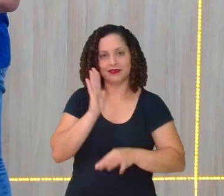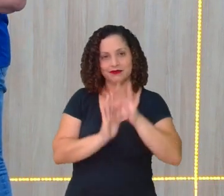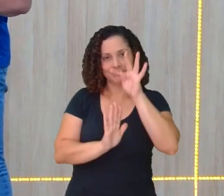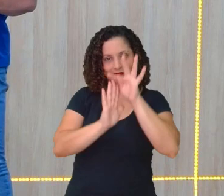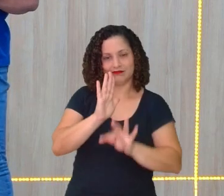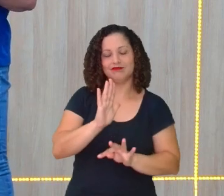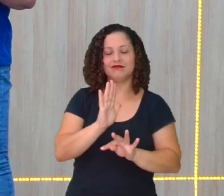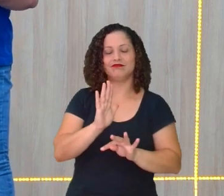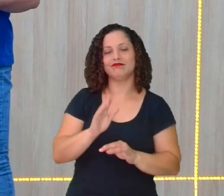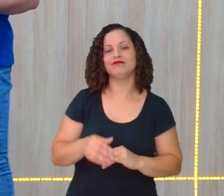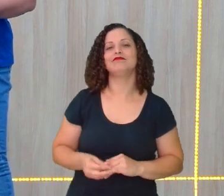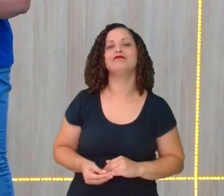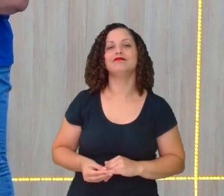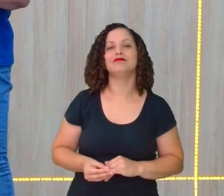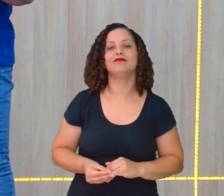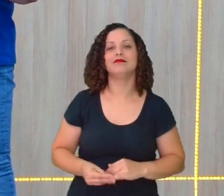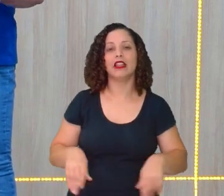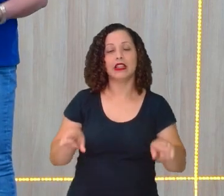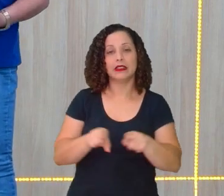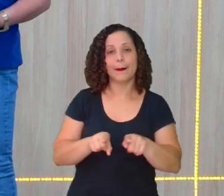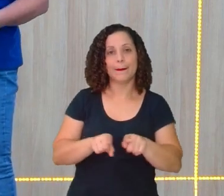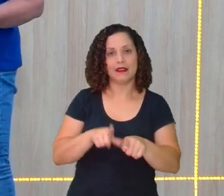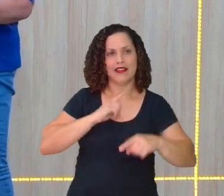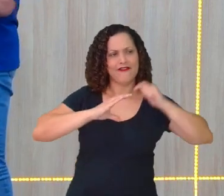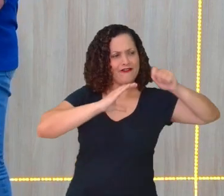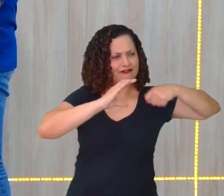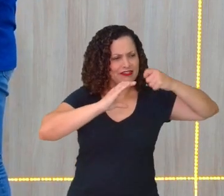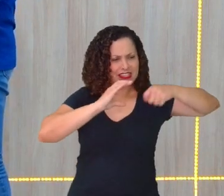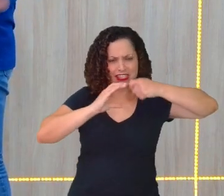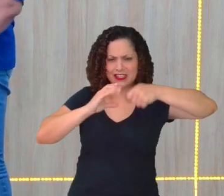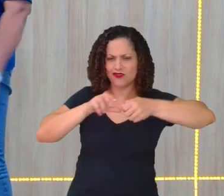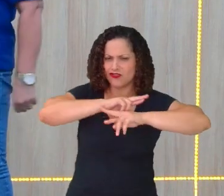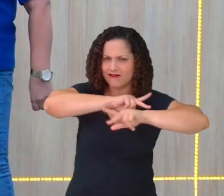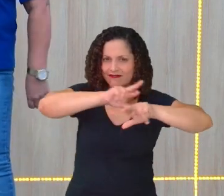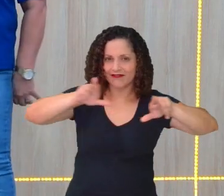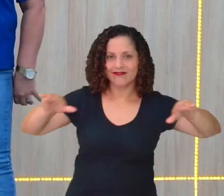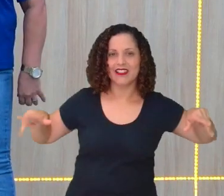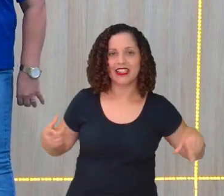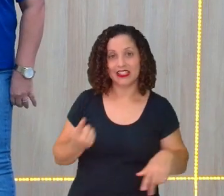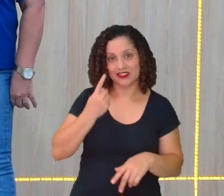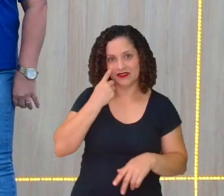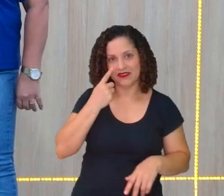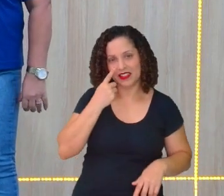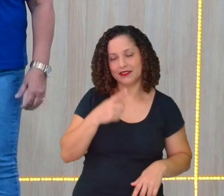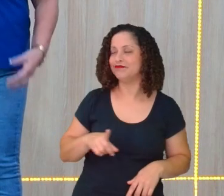Então, através de vídeos também, a gente consegue vários vídeos, e diz aí a questão da